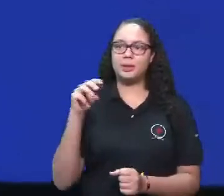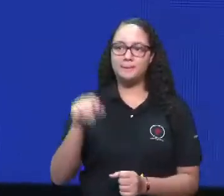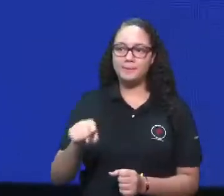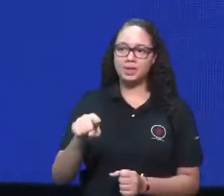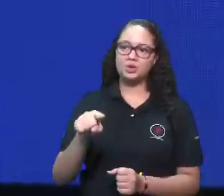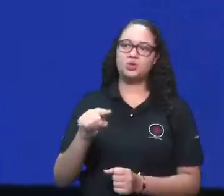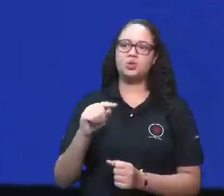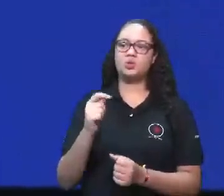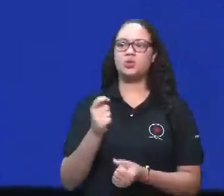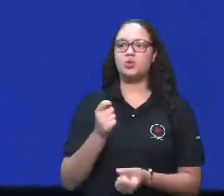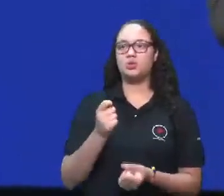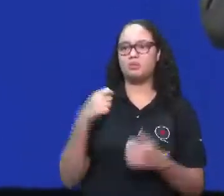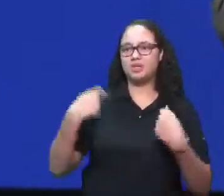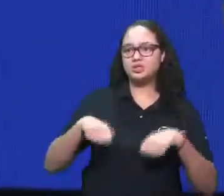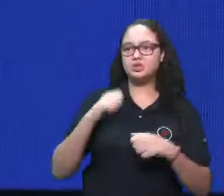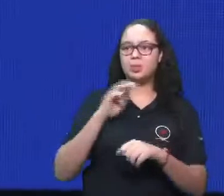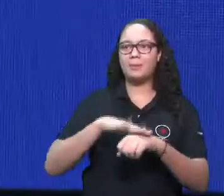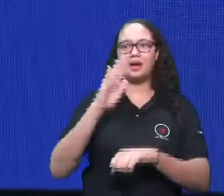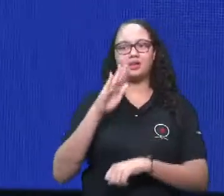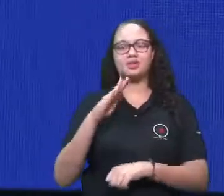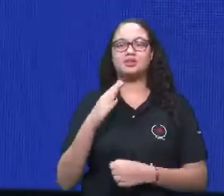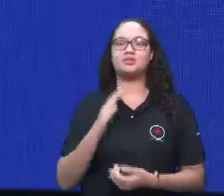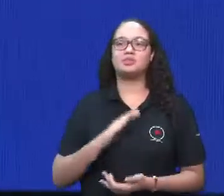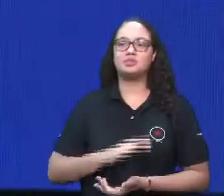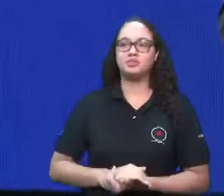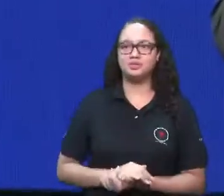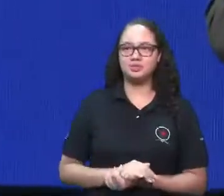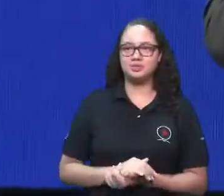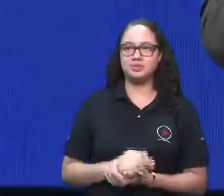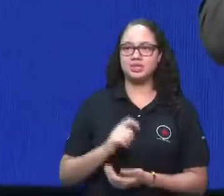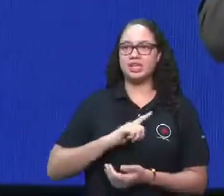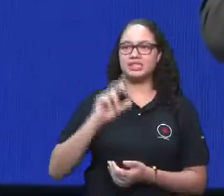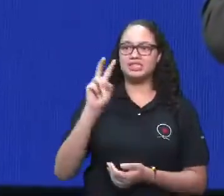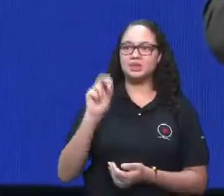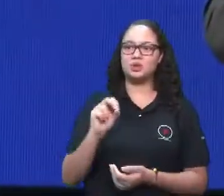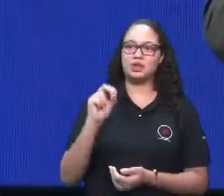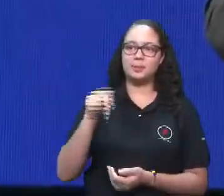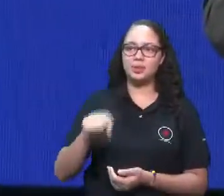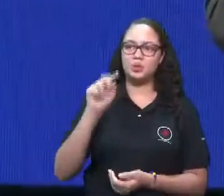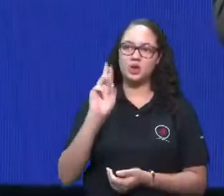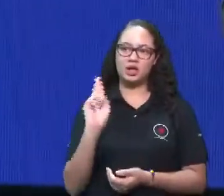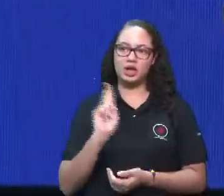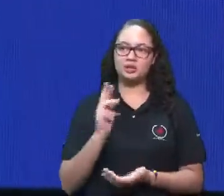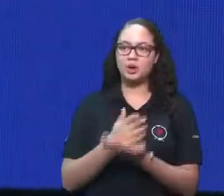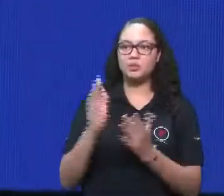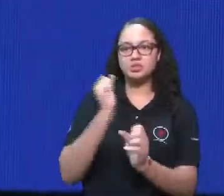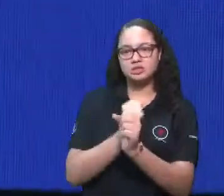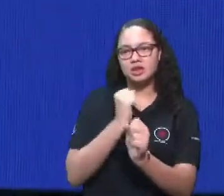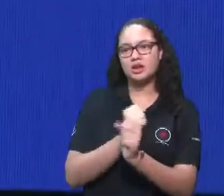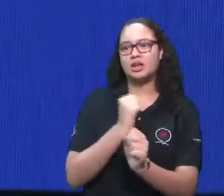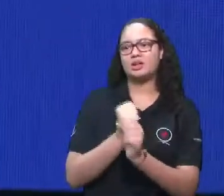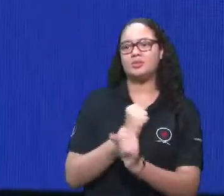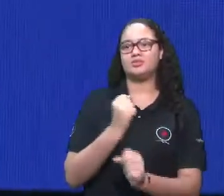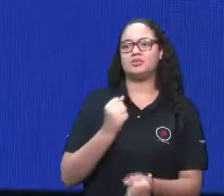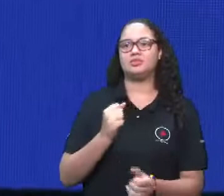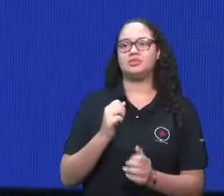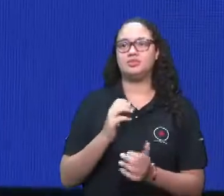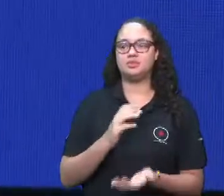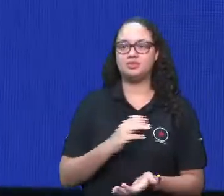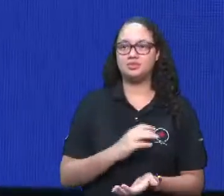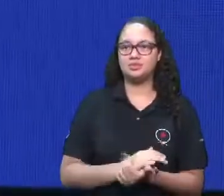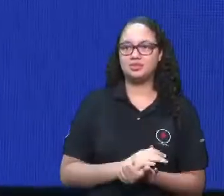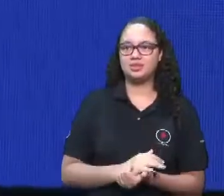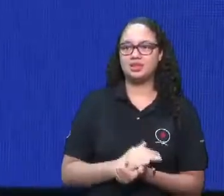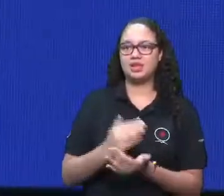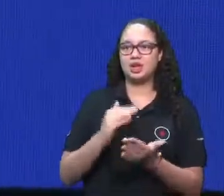Ampliação. A gente só tinha R$50 mil para começar a obra. Daqueles 50 eu tirei 10 mil